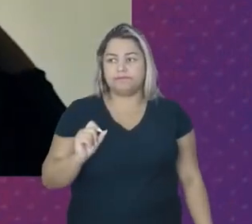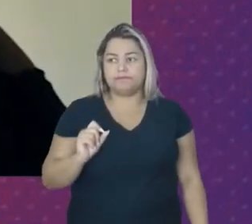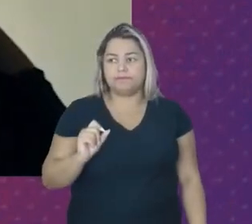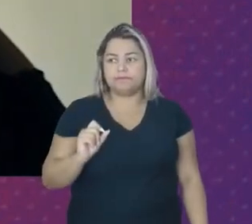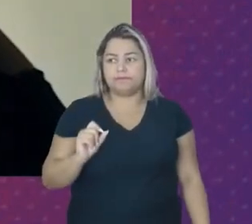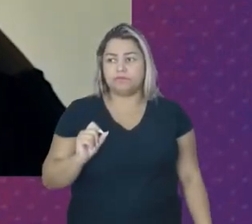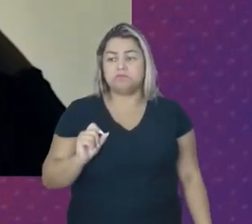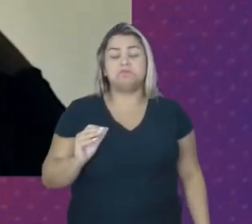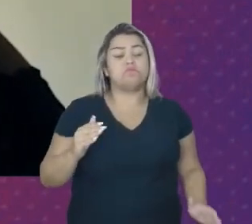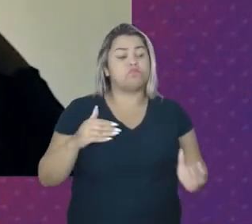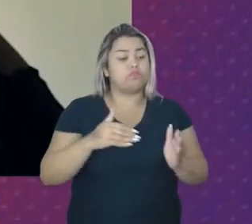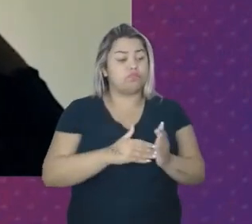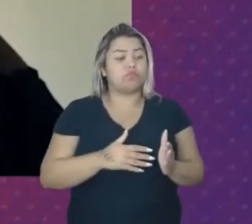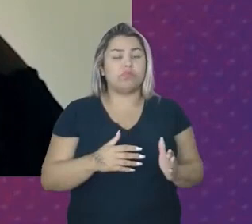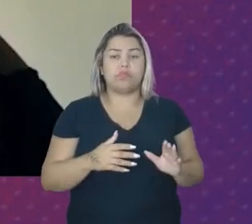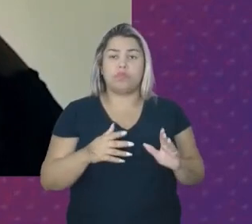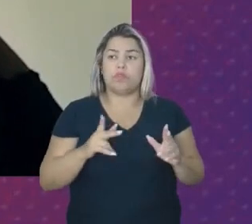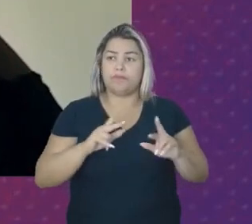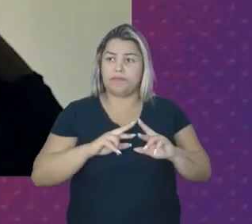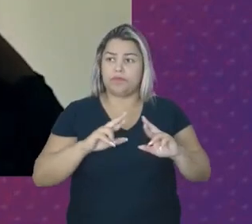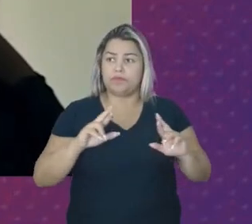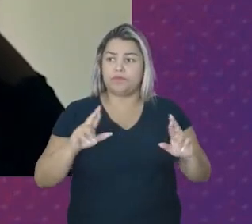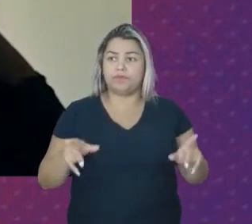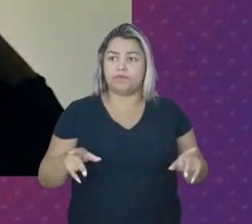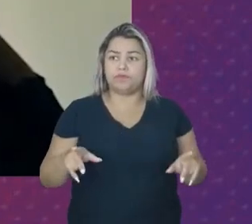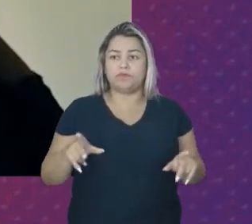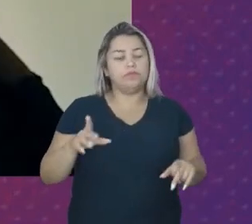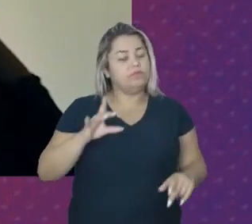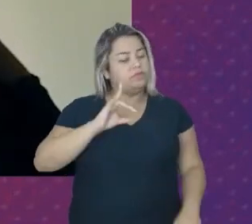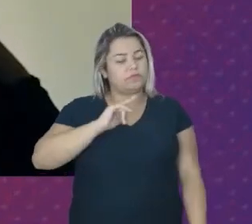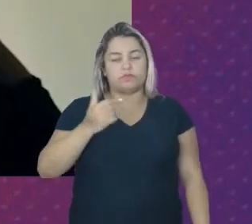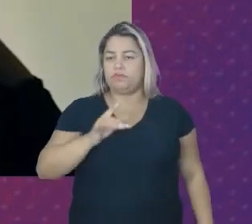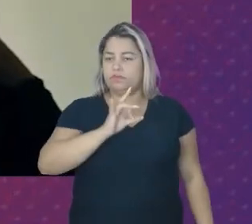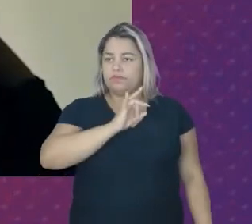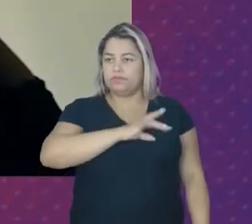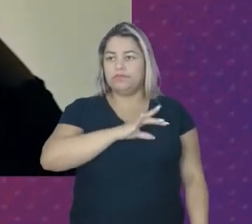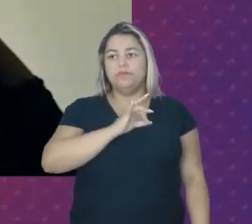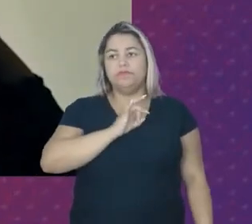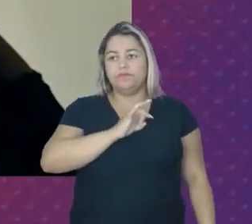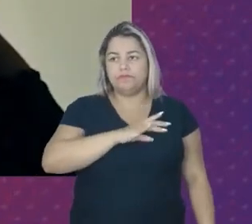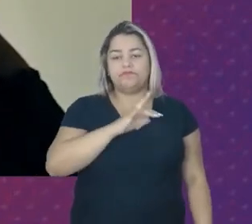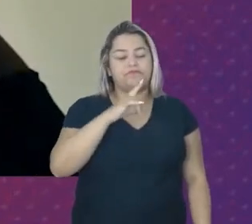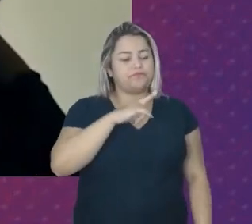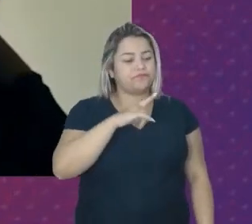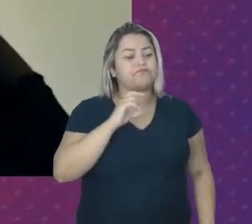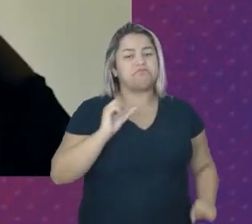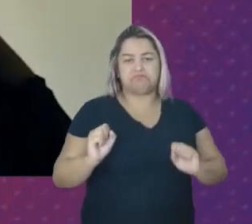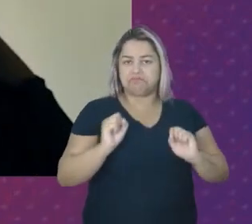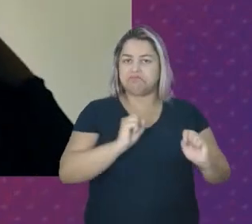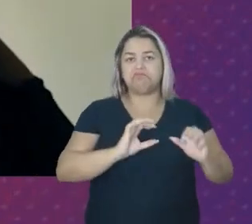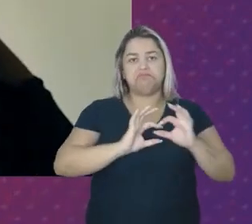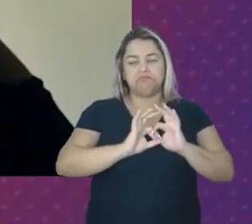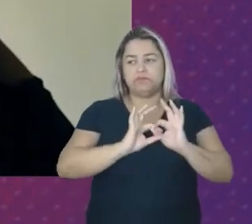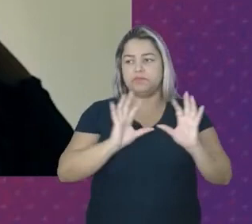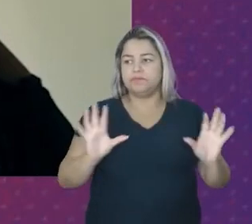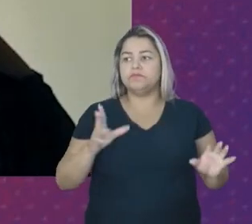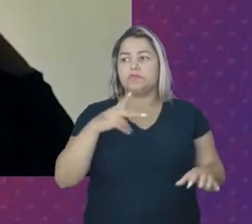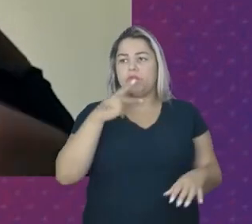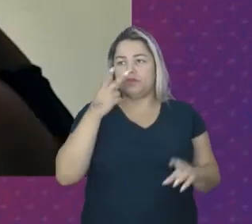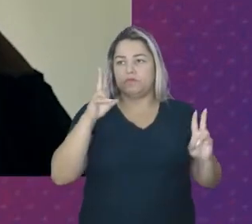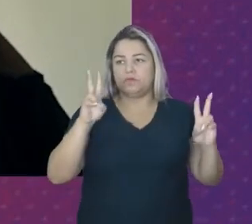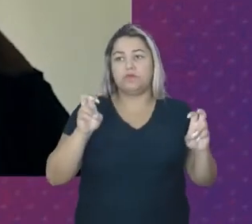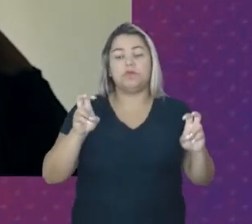ponto aquele conteúdo é de interesse do seu público, mas não tenha medo, a gente pode, deve e precisa falar sobre esses